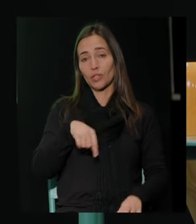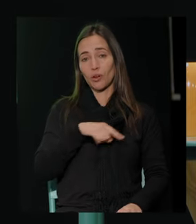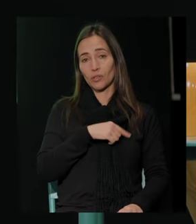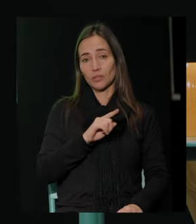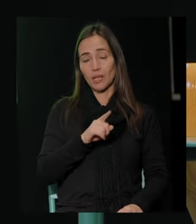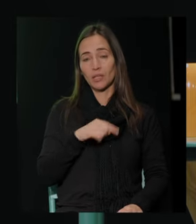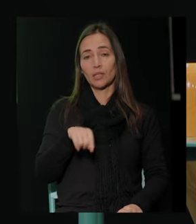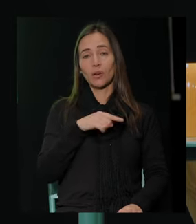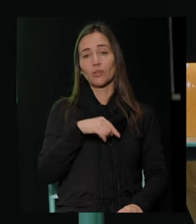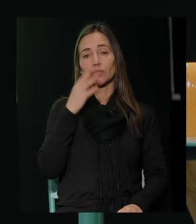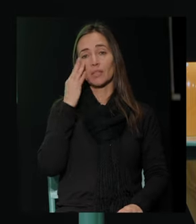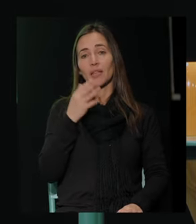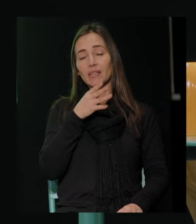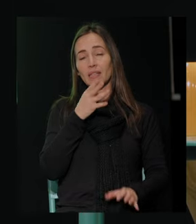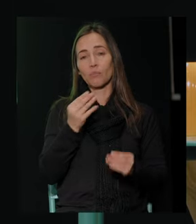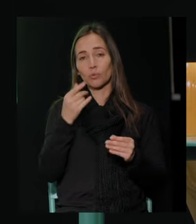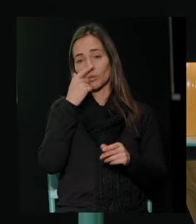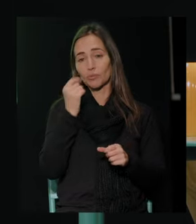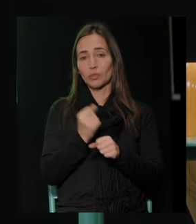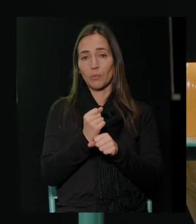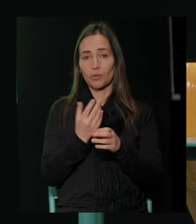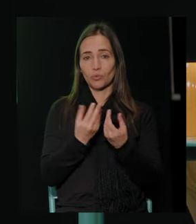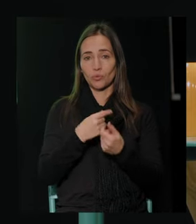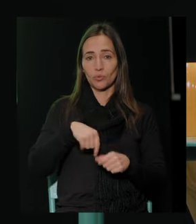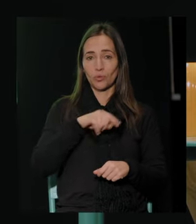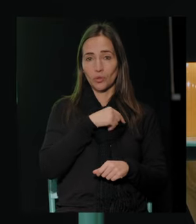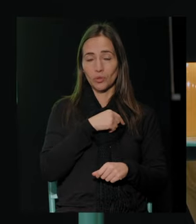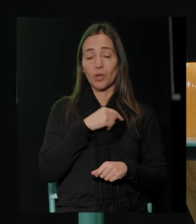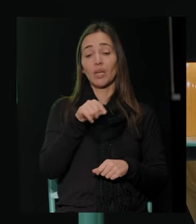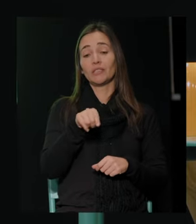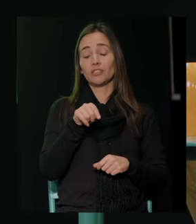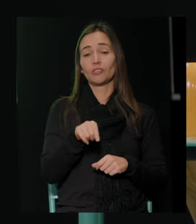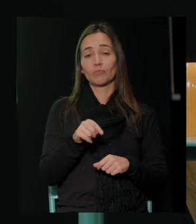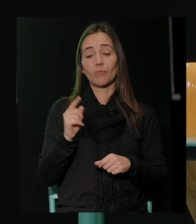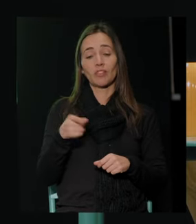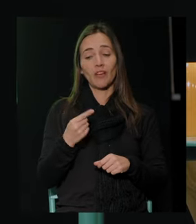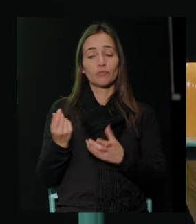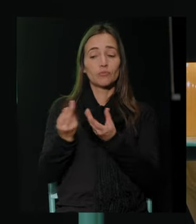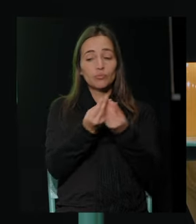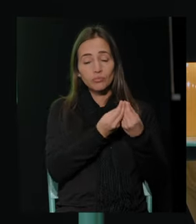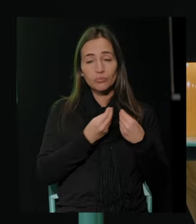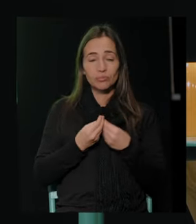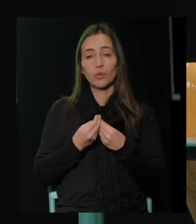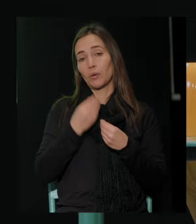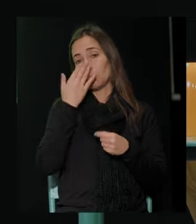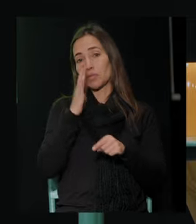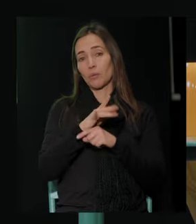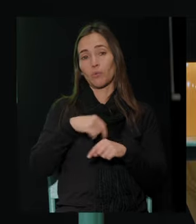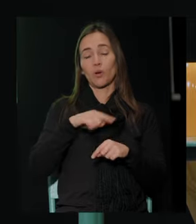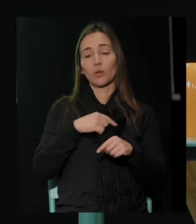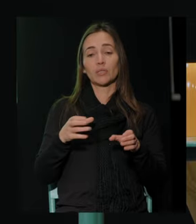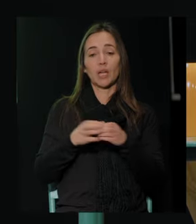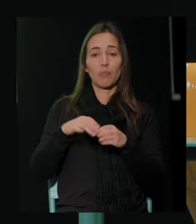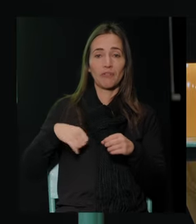dizer muito às pessoas que trabalham connosco, e que isto é uma solução interdisciplinar. Isso reflete-se na nossa equipa na Verde, que temos juristas,